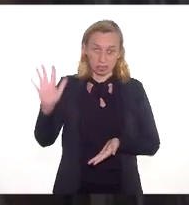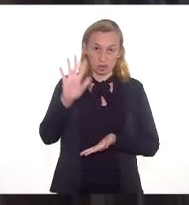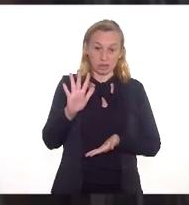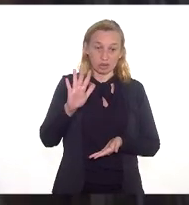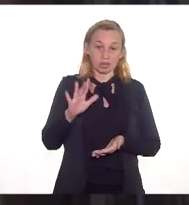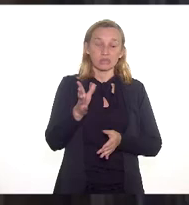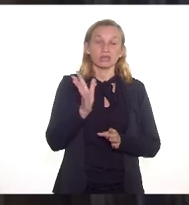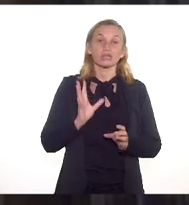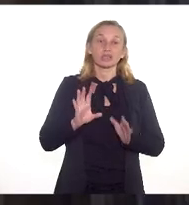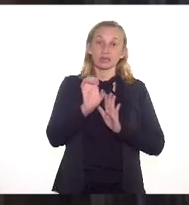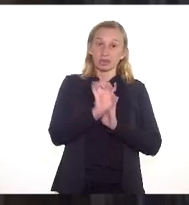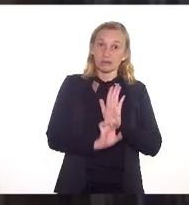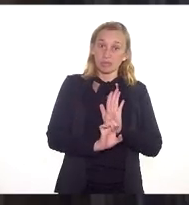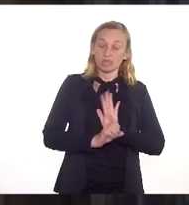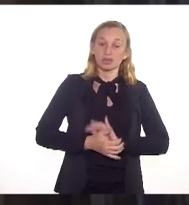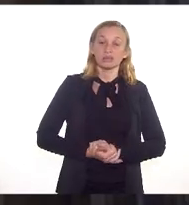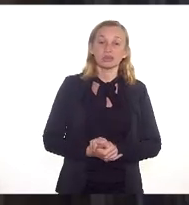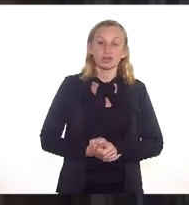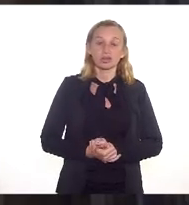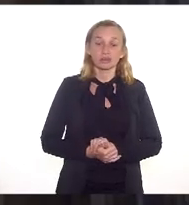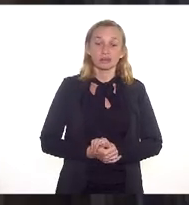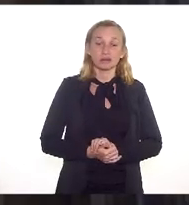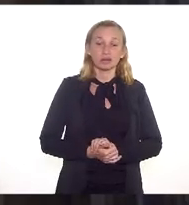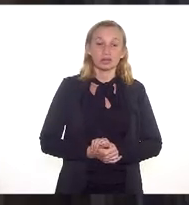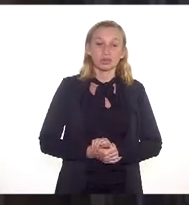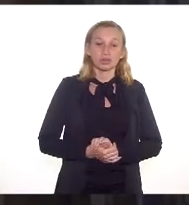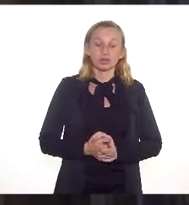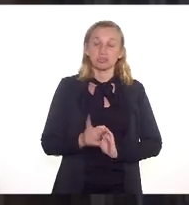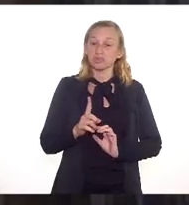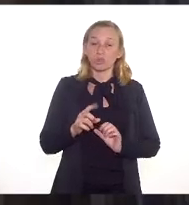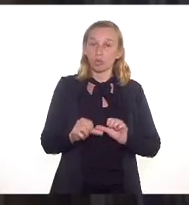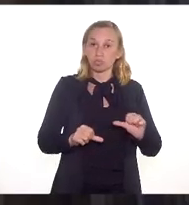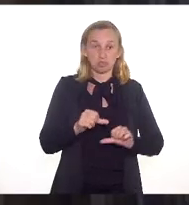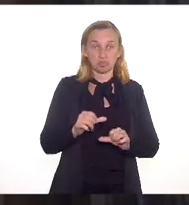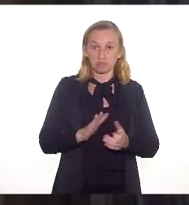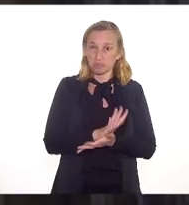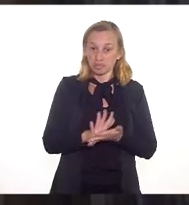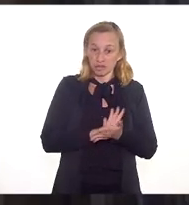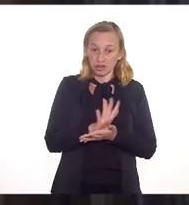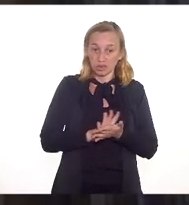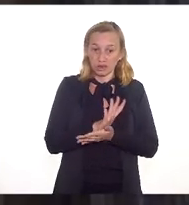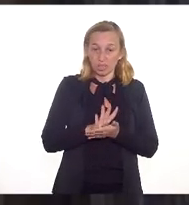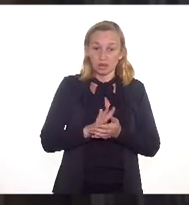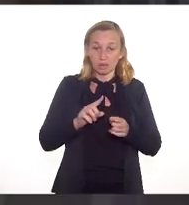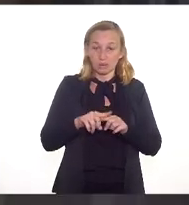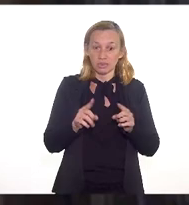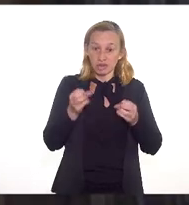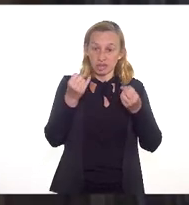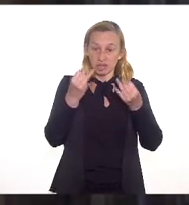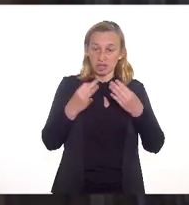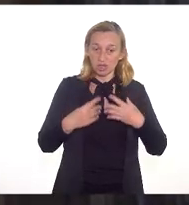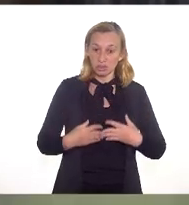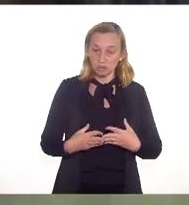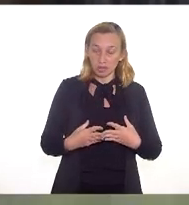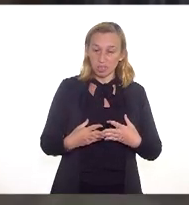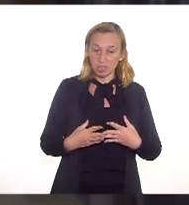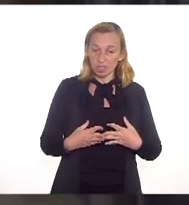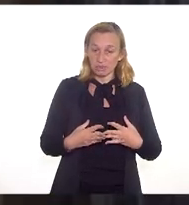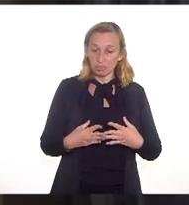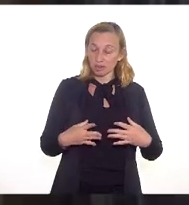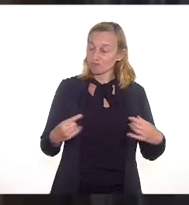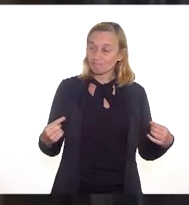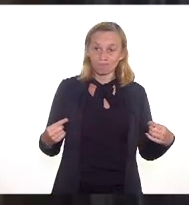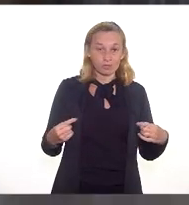emendas, quer dizer, além de não alterar, mas fica em desacordo com aquilo que